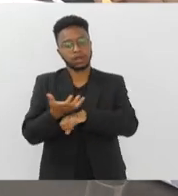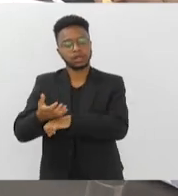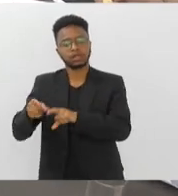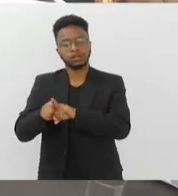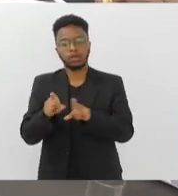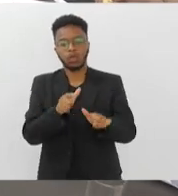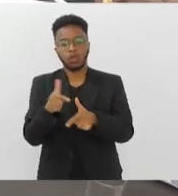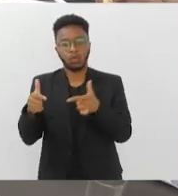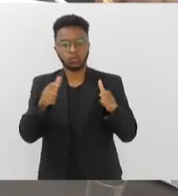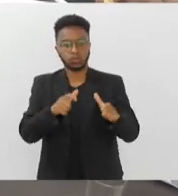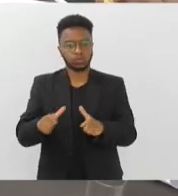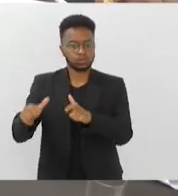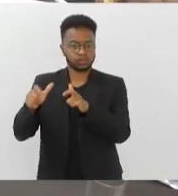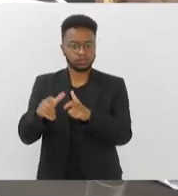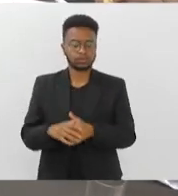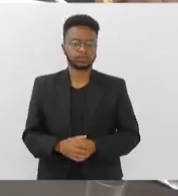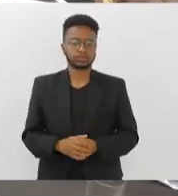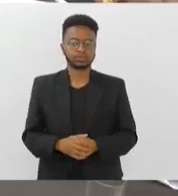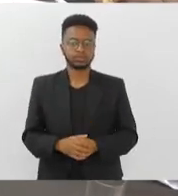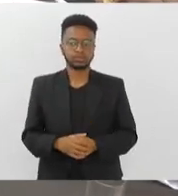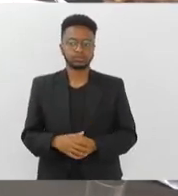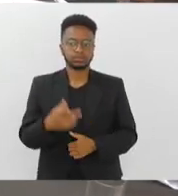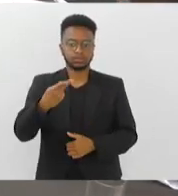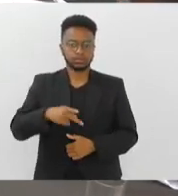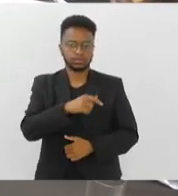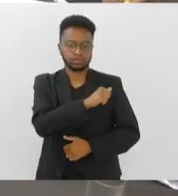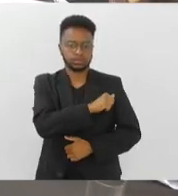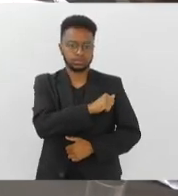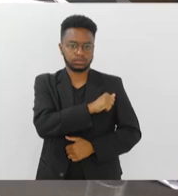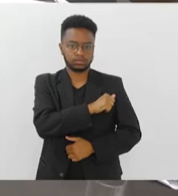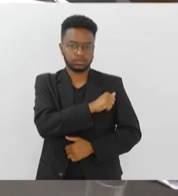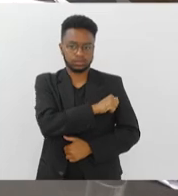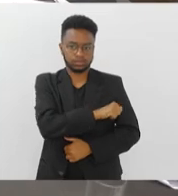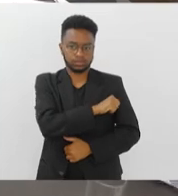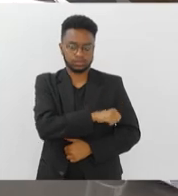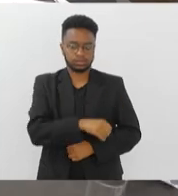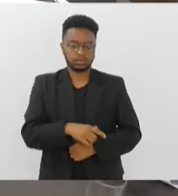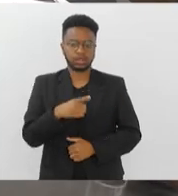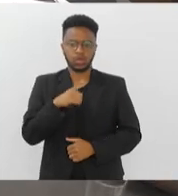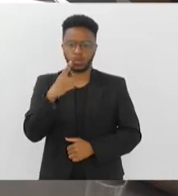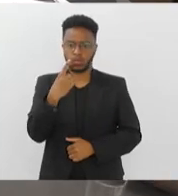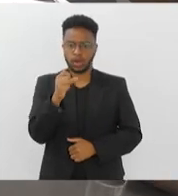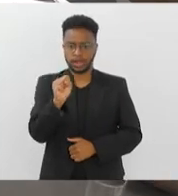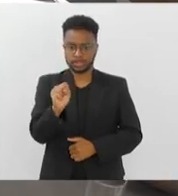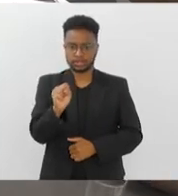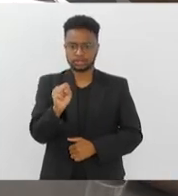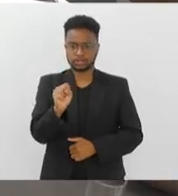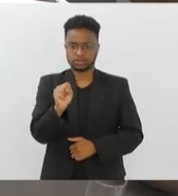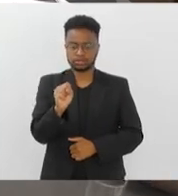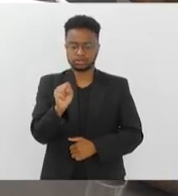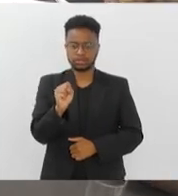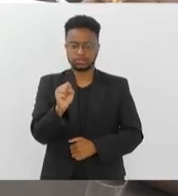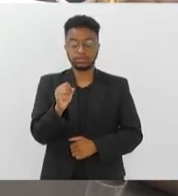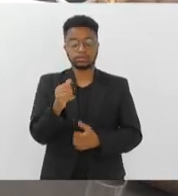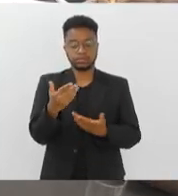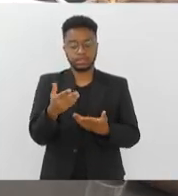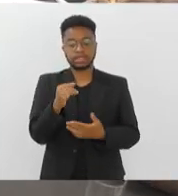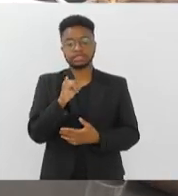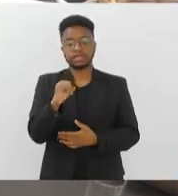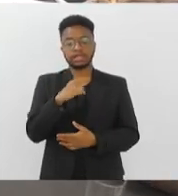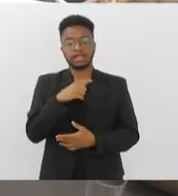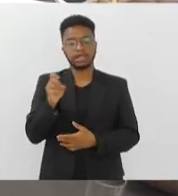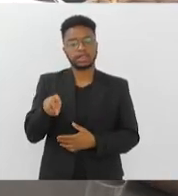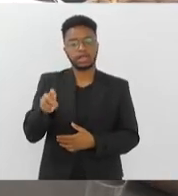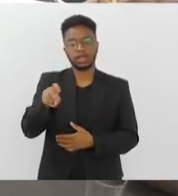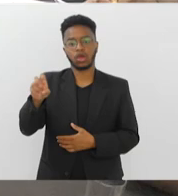conservação do estado, tem um S a mais, do parecer, Rio de Janeiro, que tenham trilha ou montanhas,